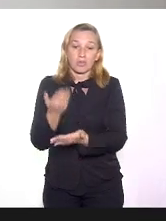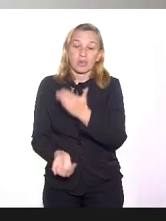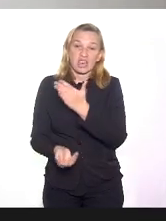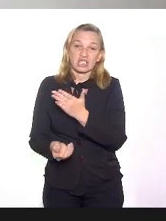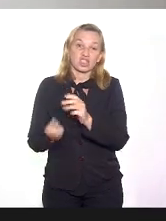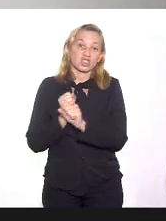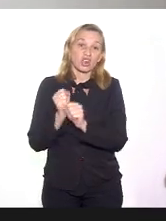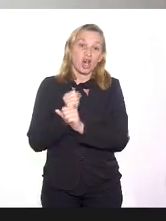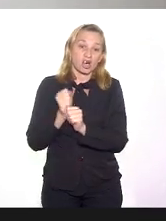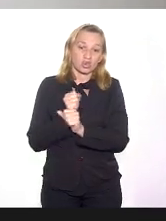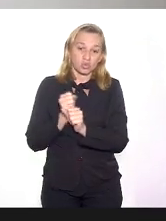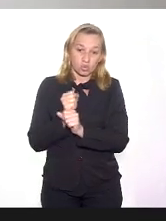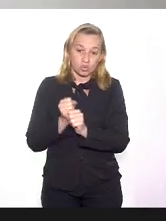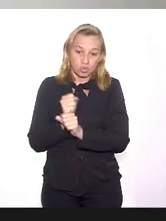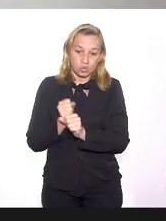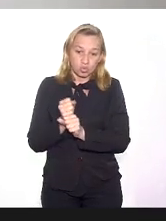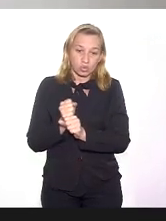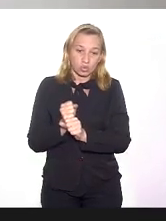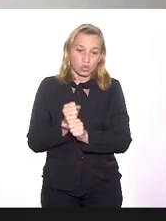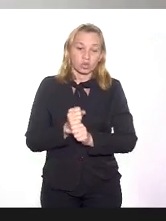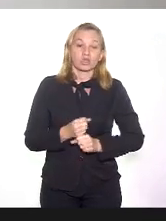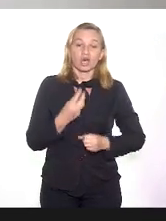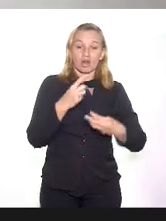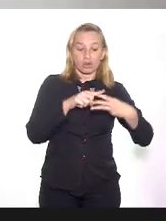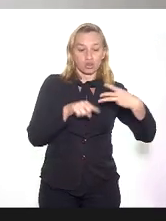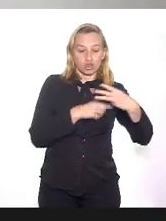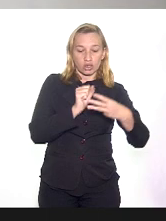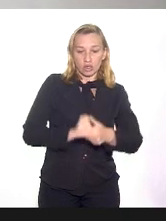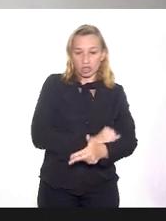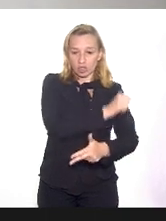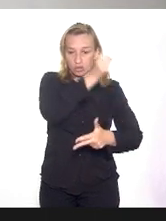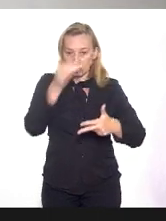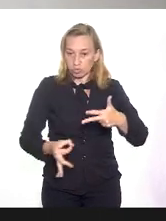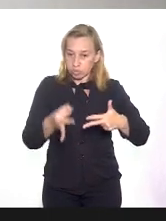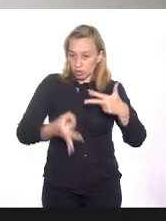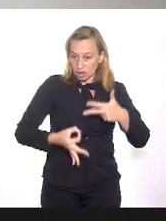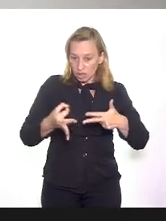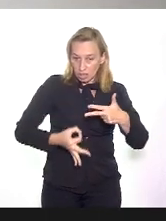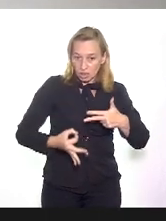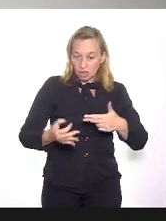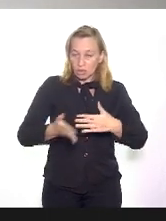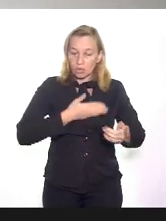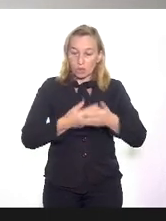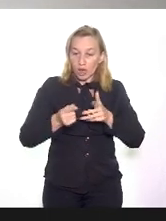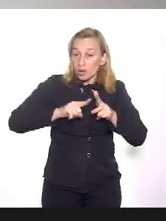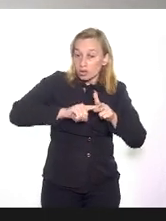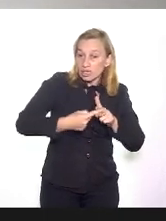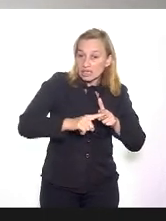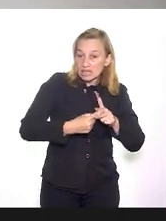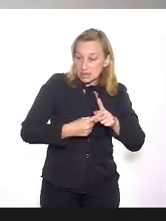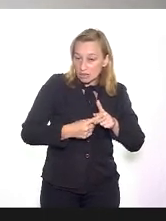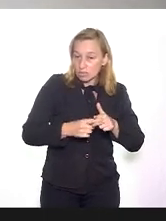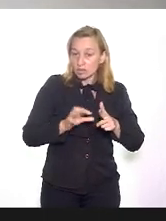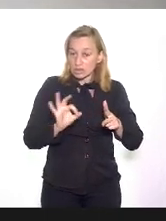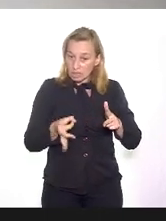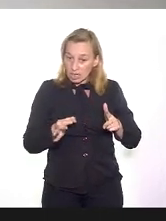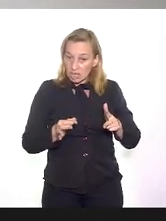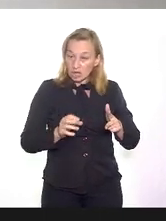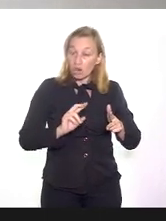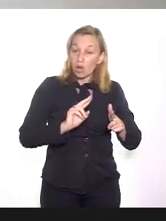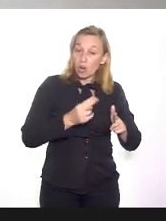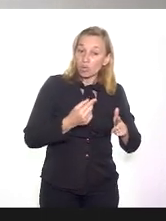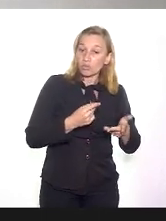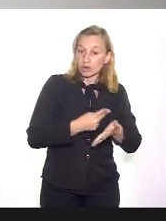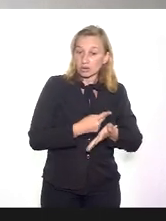décadas históricas, inclusive que dizem respeito aos três poderes. Essa é uma forma de que qualquer alteração necessária, possível ou